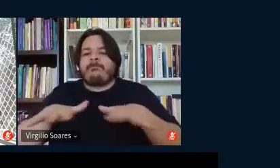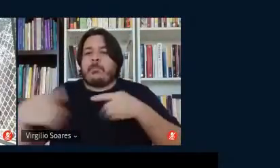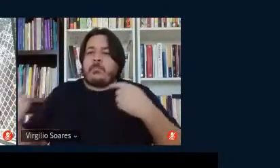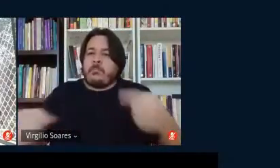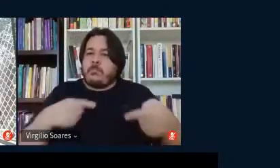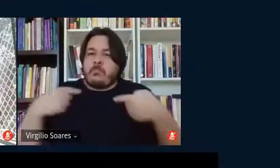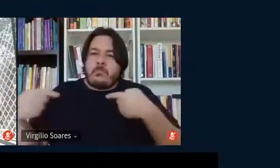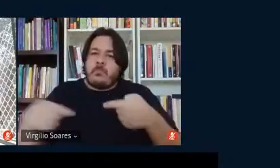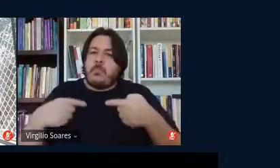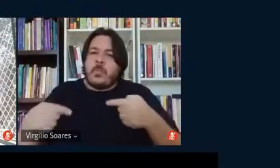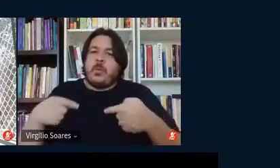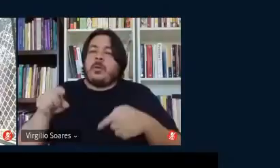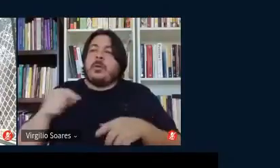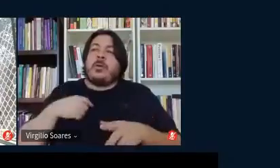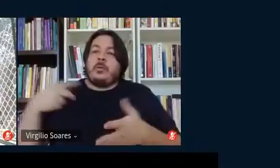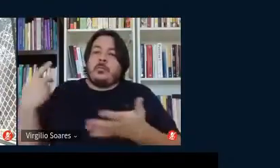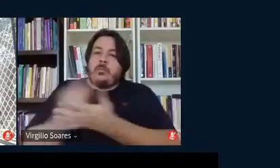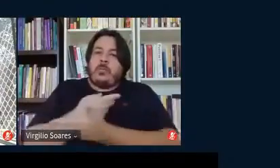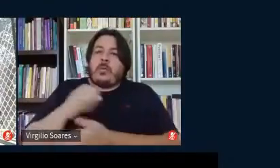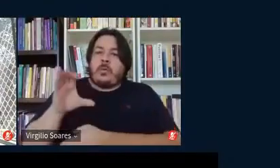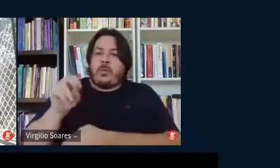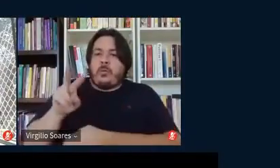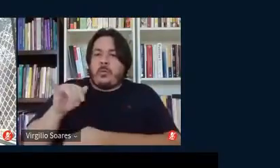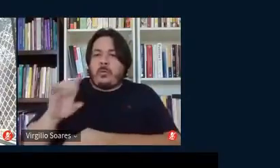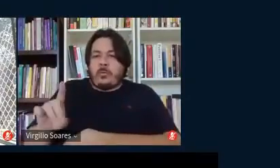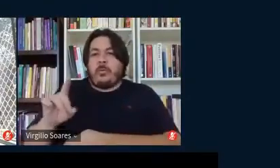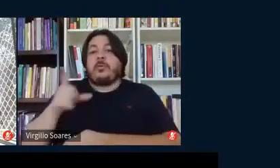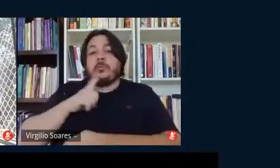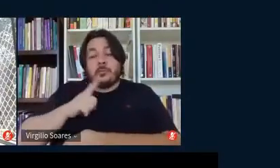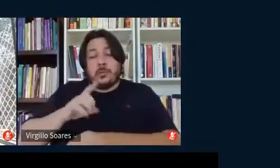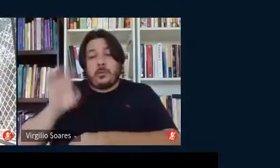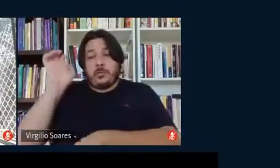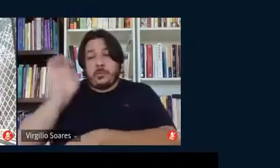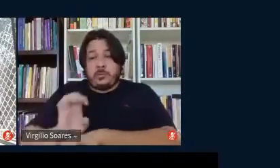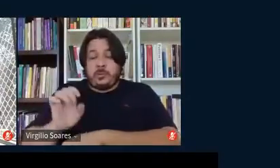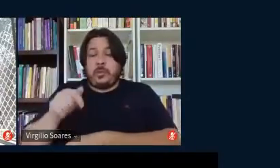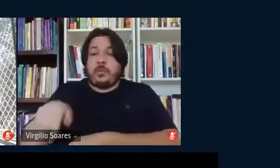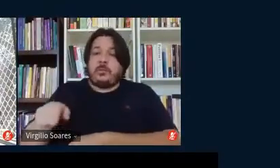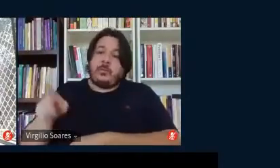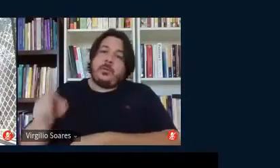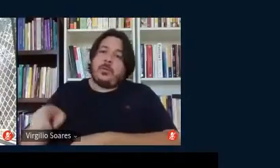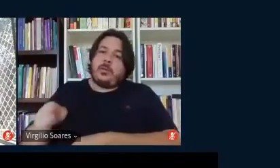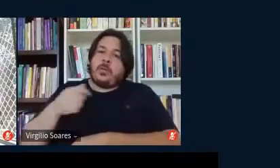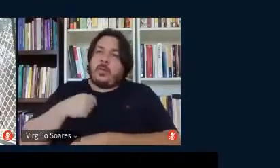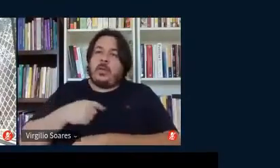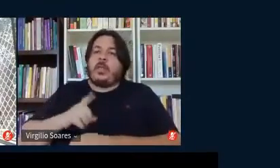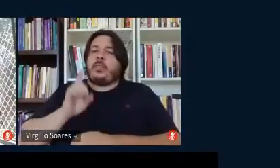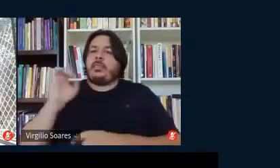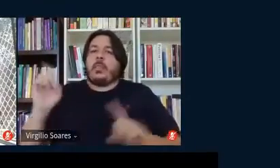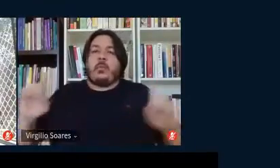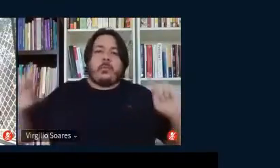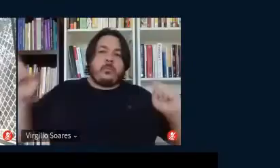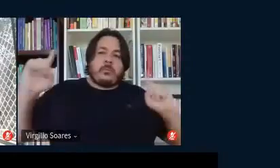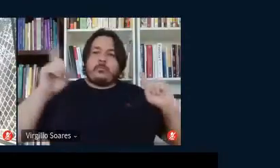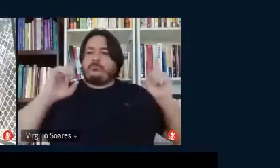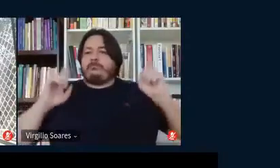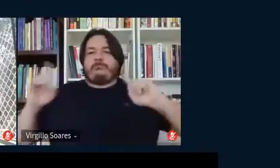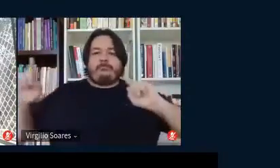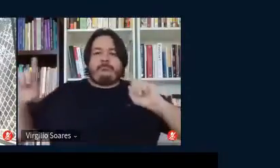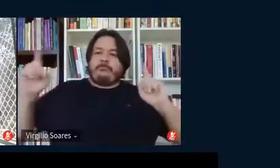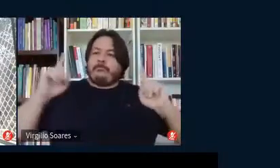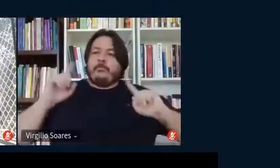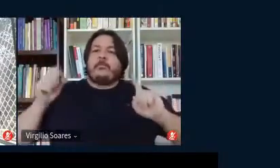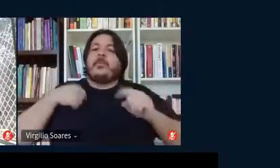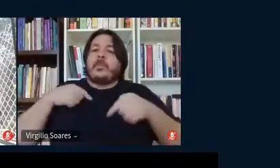politização das vítimas do Covid, né? A gente tem um Estado, um governo que é extremamente negacionista, tanto da pandemia quanto